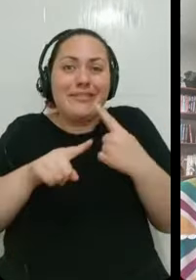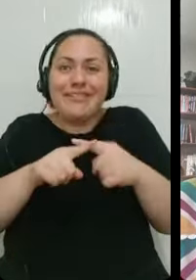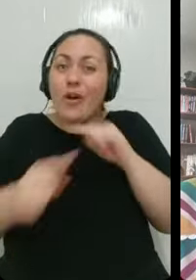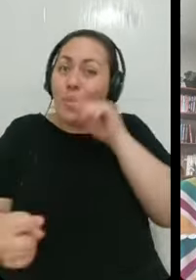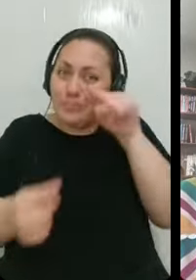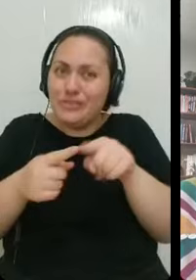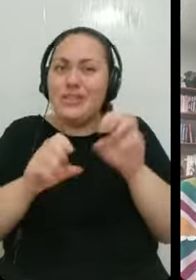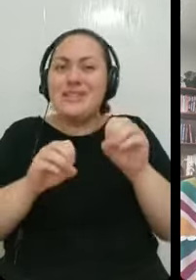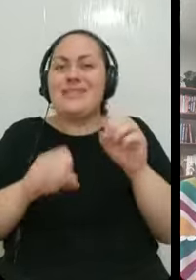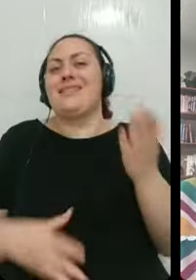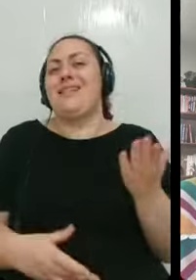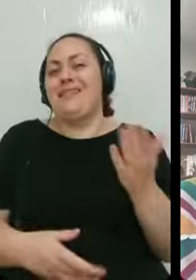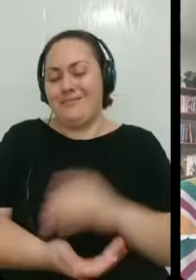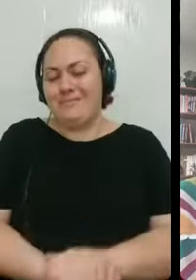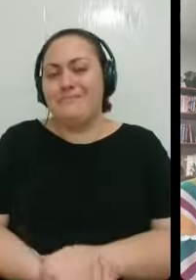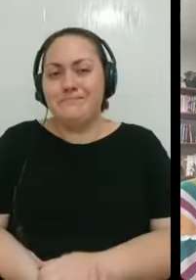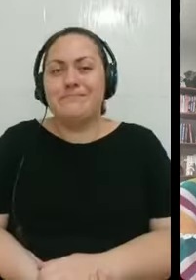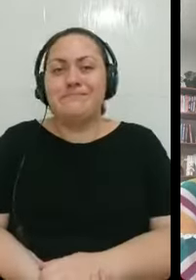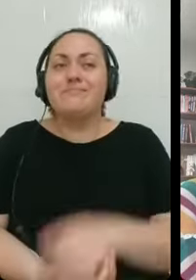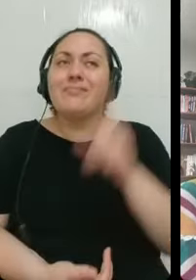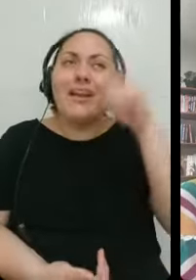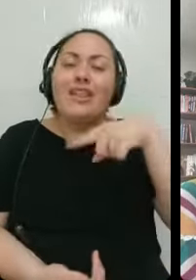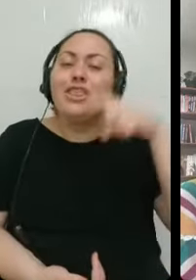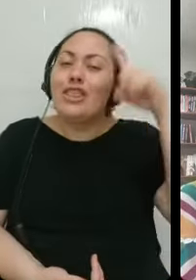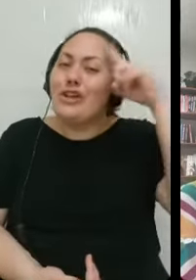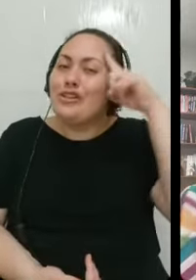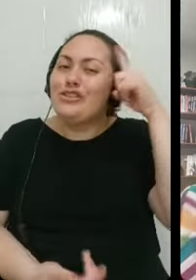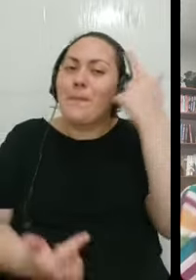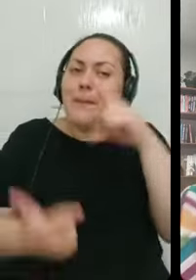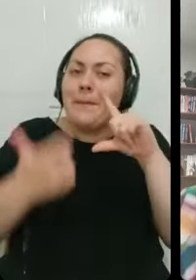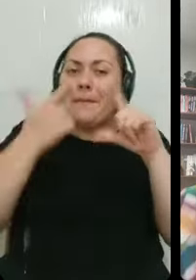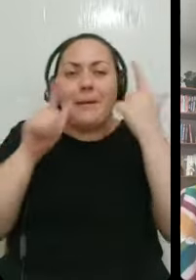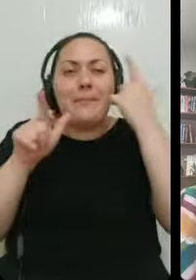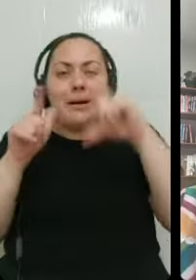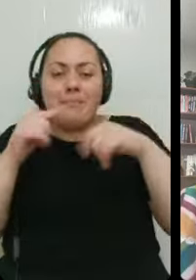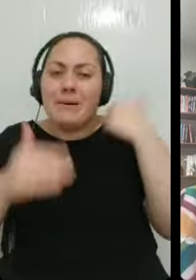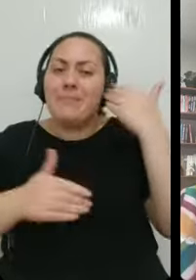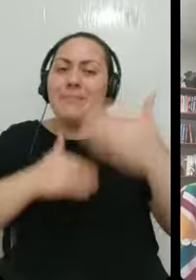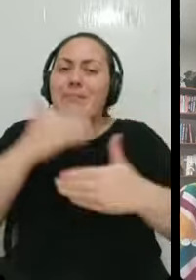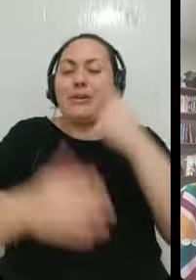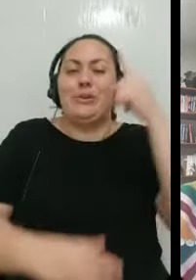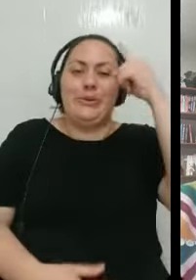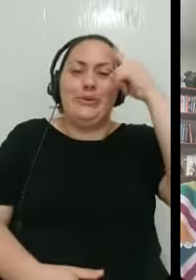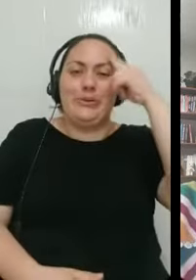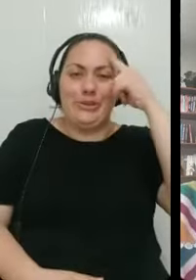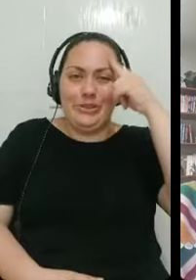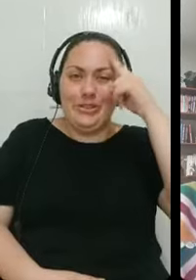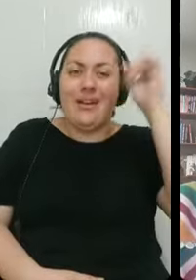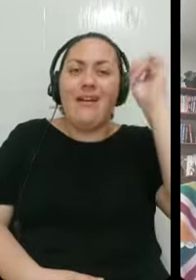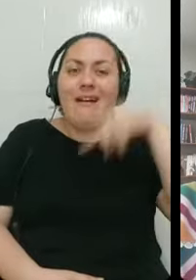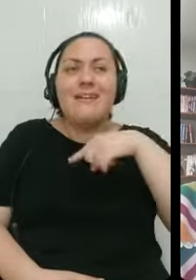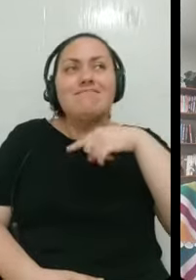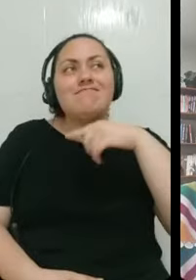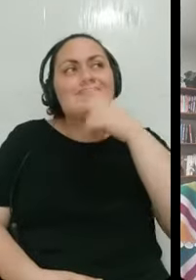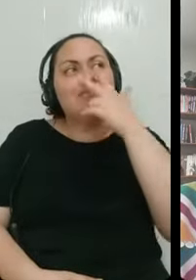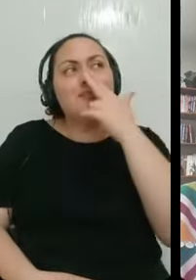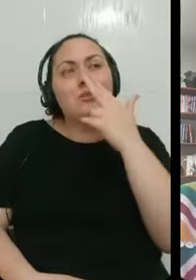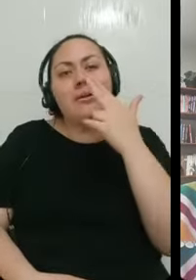são conquistas que a gente vai tendo todos os dias, né? Eu acho que são conquistas que a gente vai